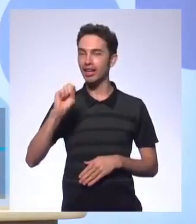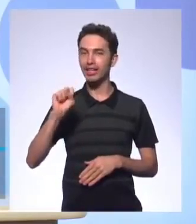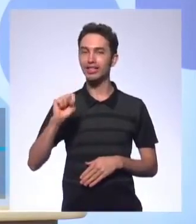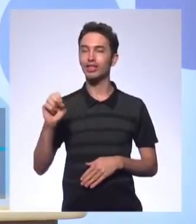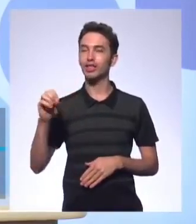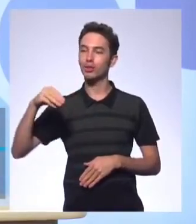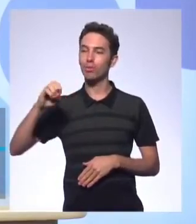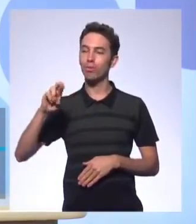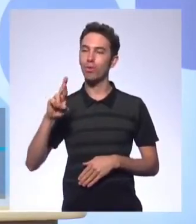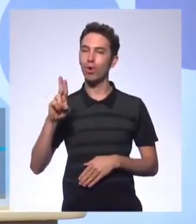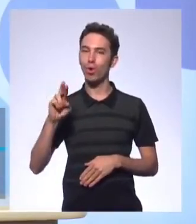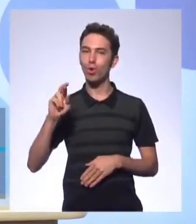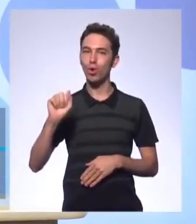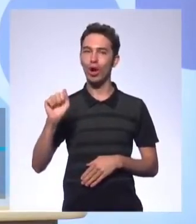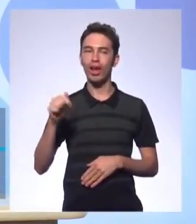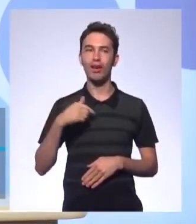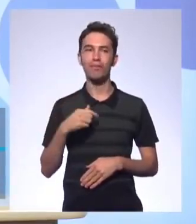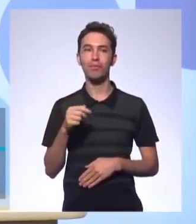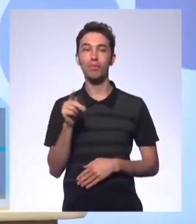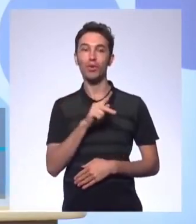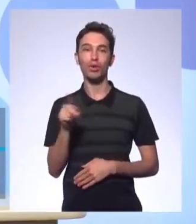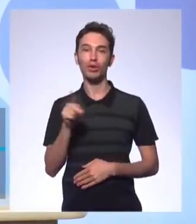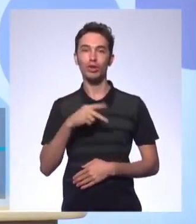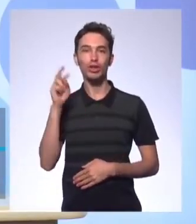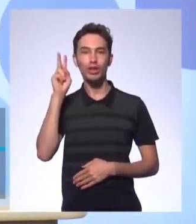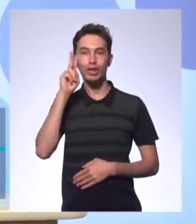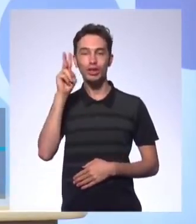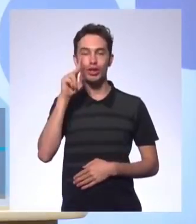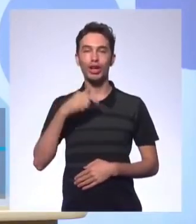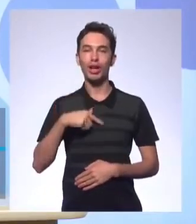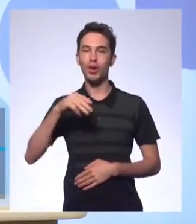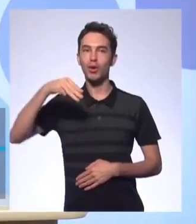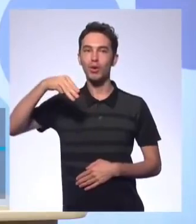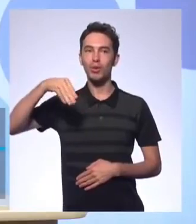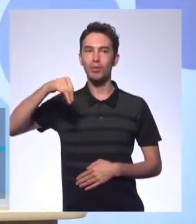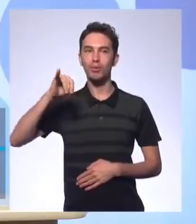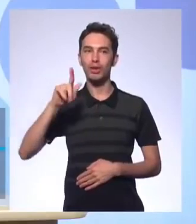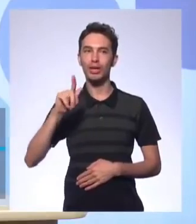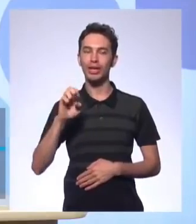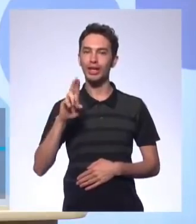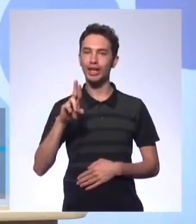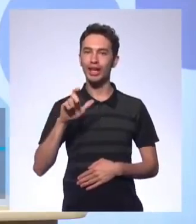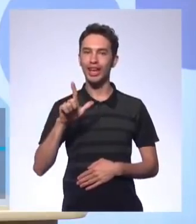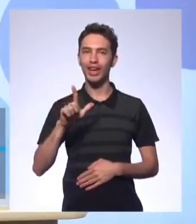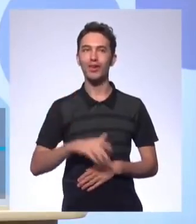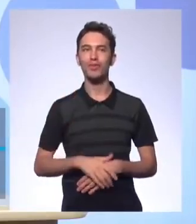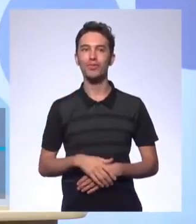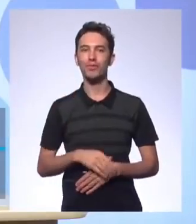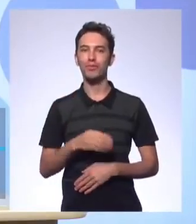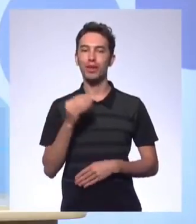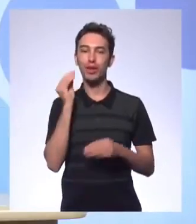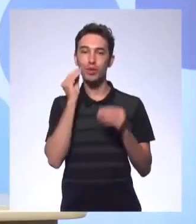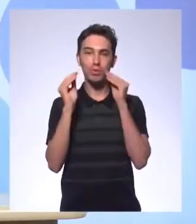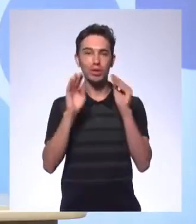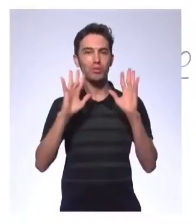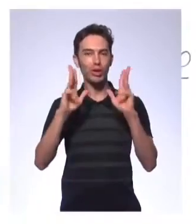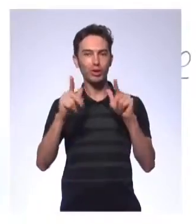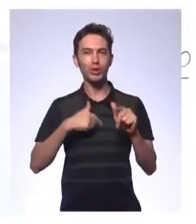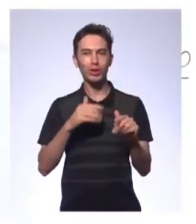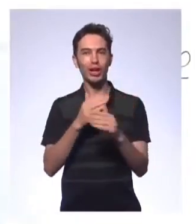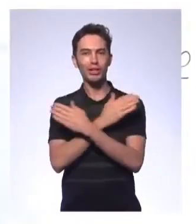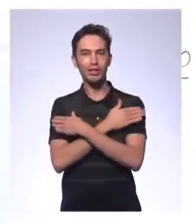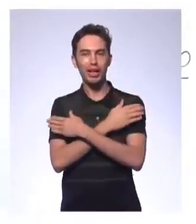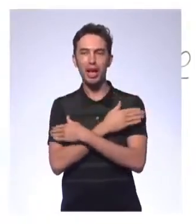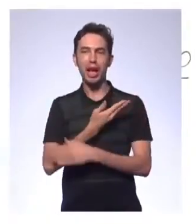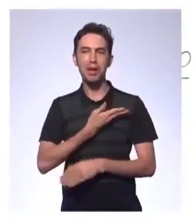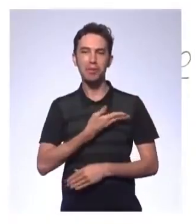Quem é o seu professor de história? Meu professor de história é o Gabriel Vicente. Manda um beijo aí para sua escola, para seus amigos. Então, assim, pessoal, hoje